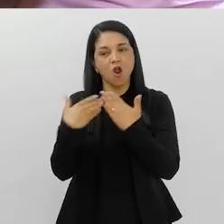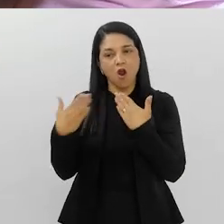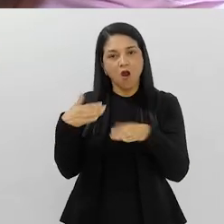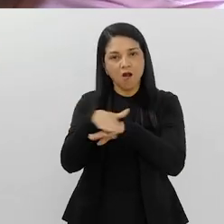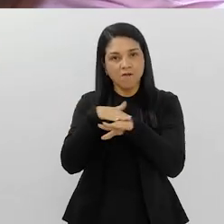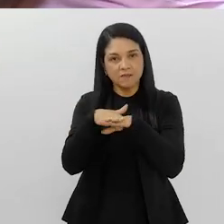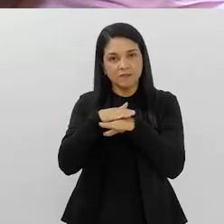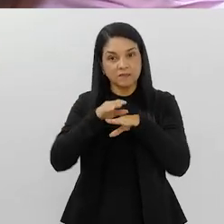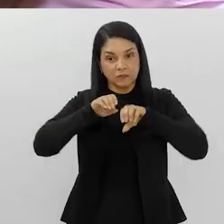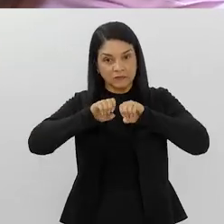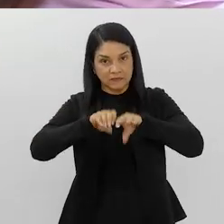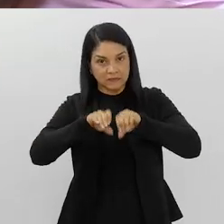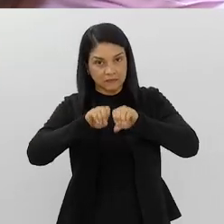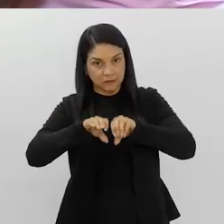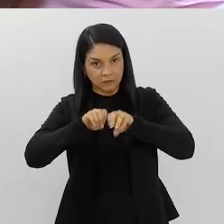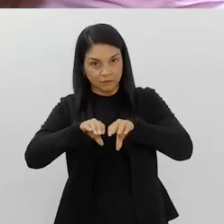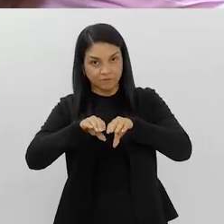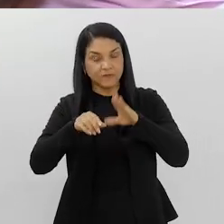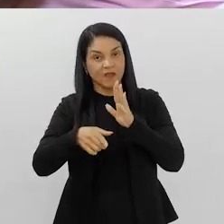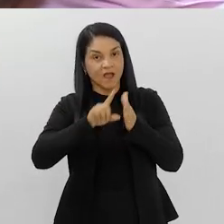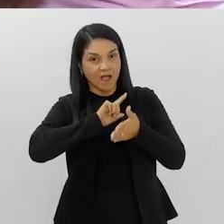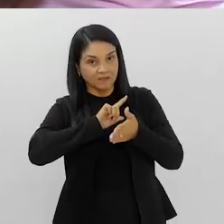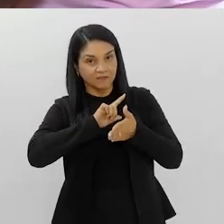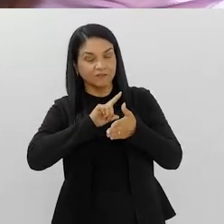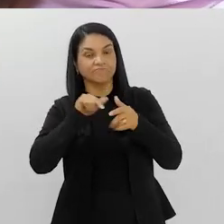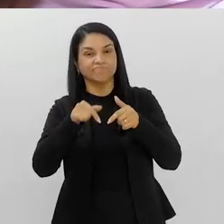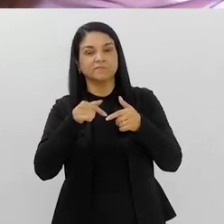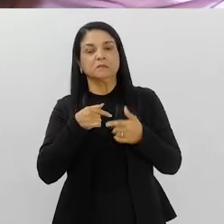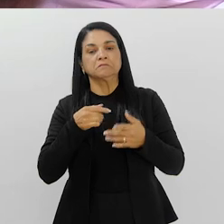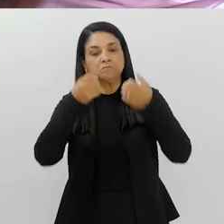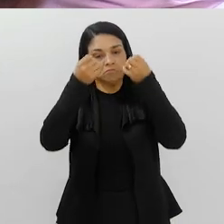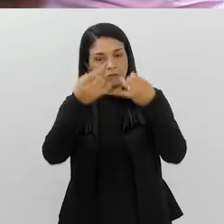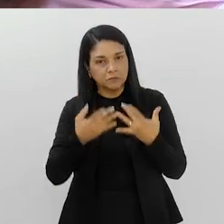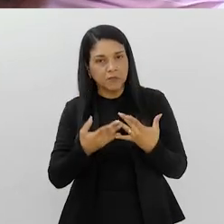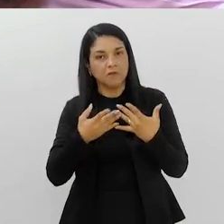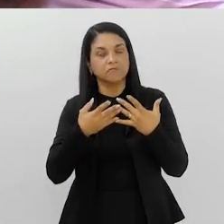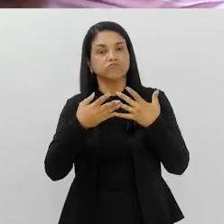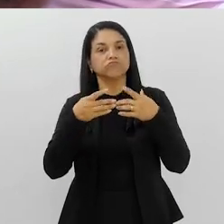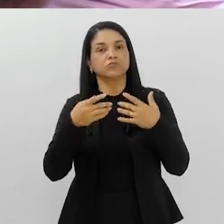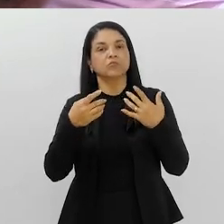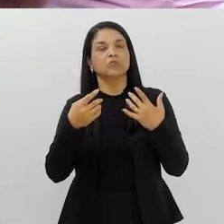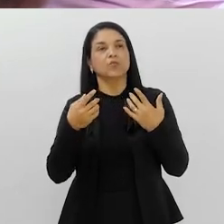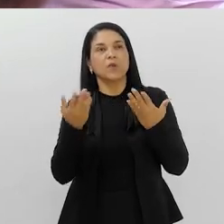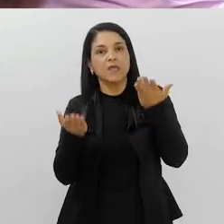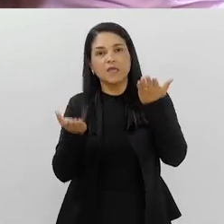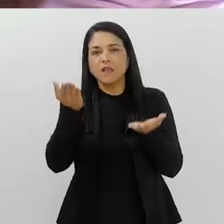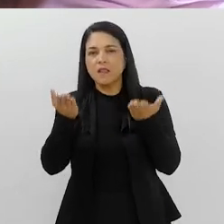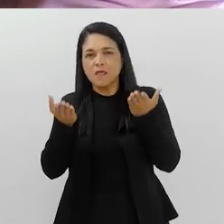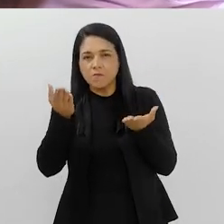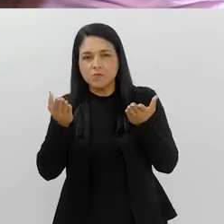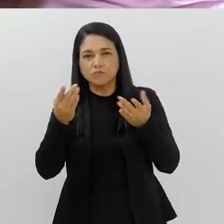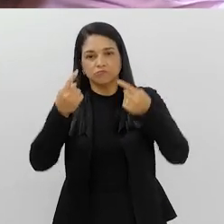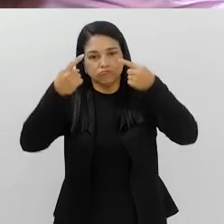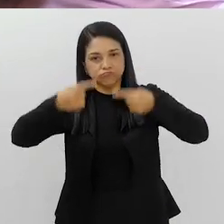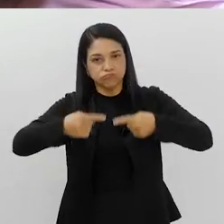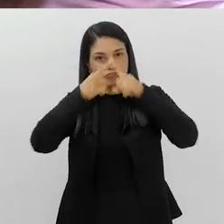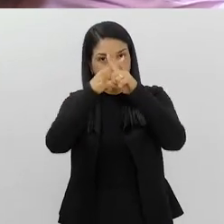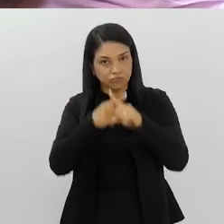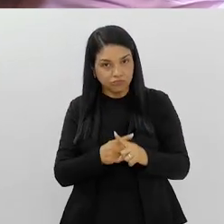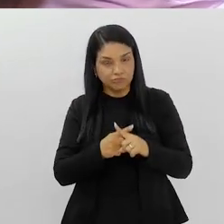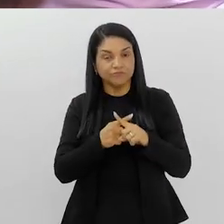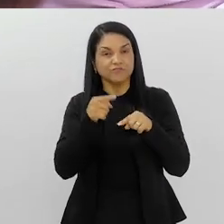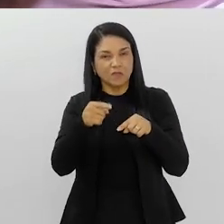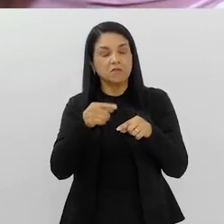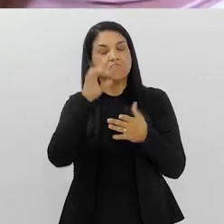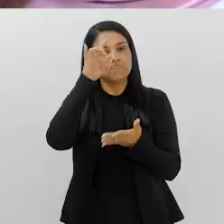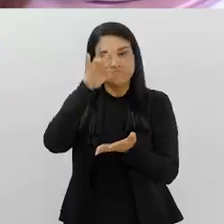treinadores antes das partidas, eles destacavam sempre o equilíbrio do campeonato. O Reinaldo, com certeza, pode falar muito melhor isso pra gente. Então,